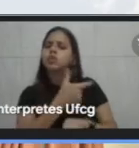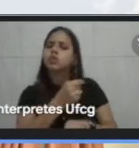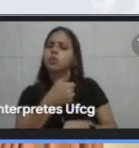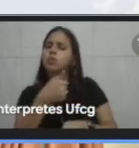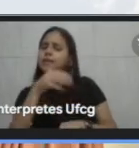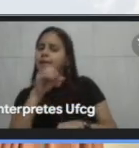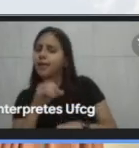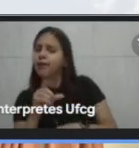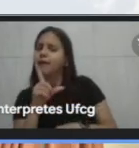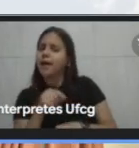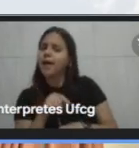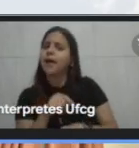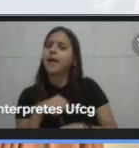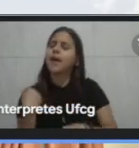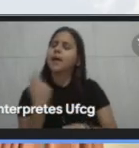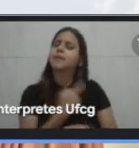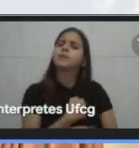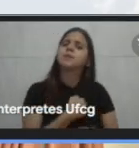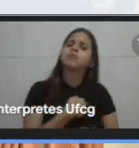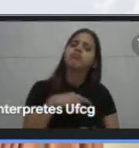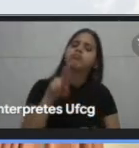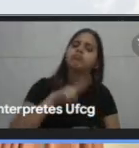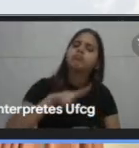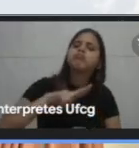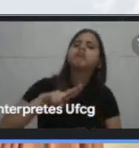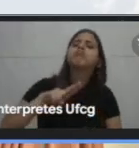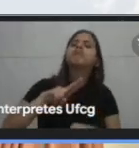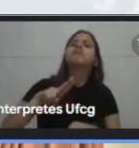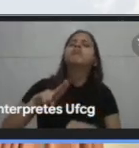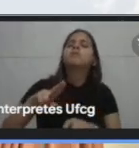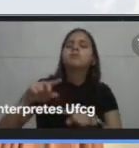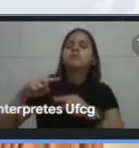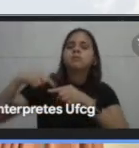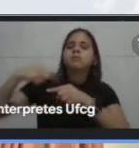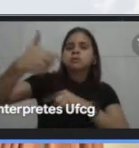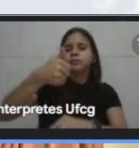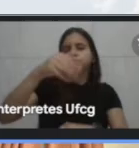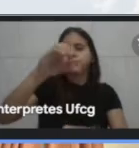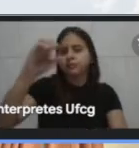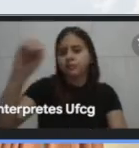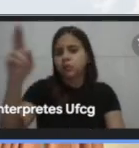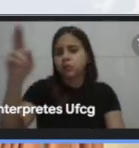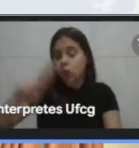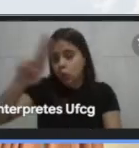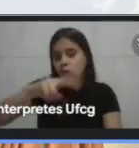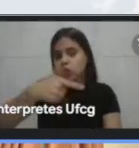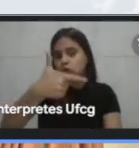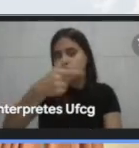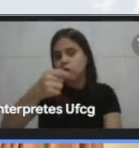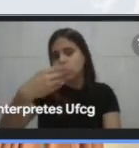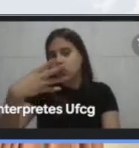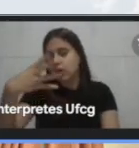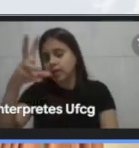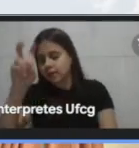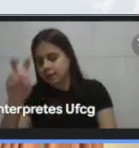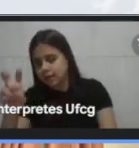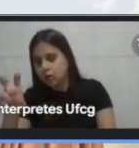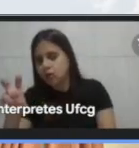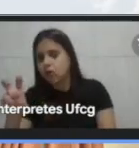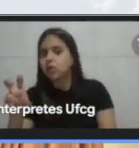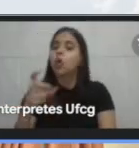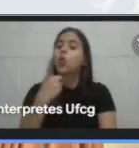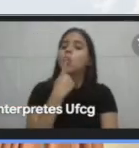atual. E aqui a gente teria, para o tempo de retorno de 100 anos, com uso e cobertura da terra 2045. Então, todas essas